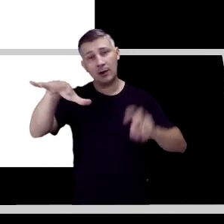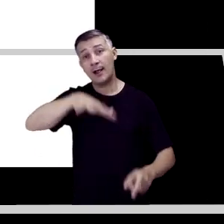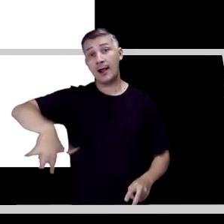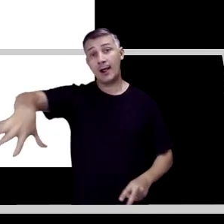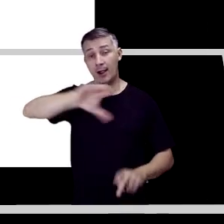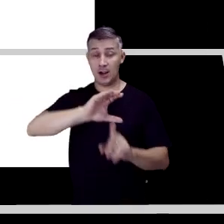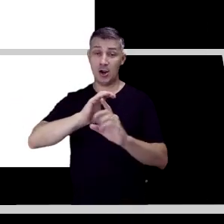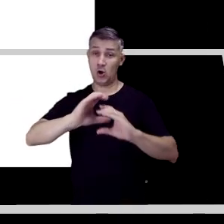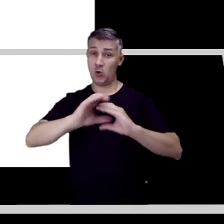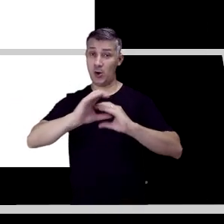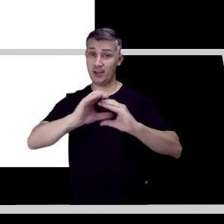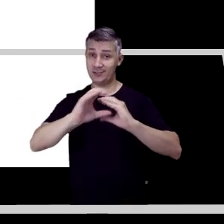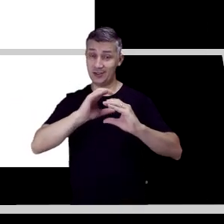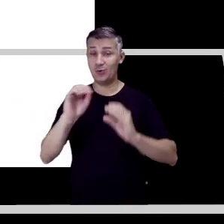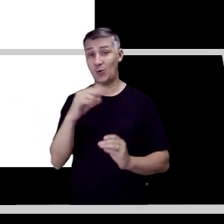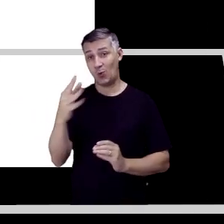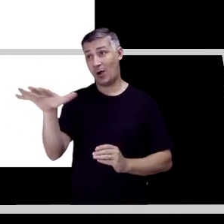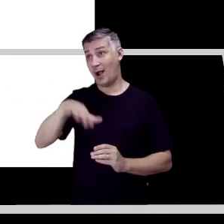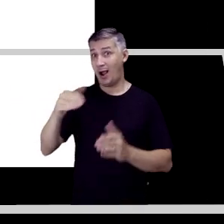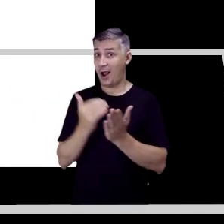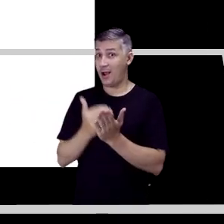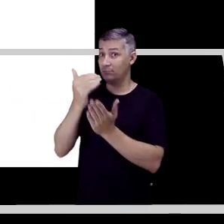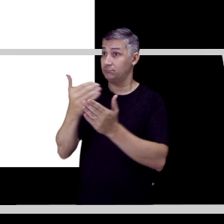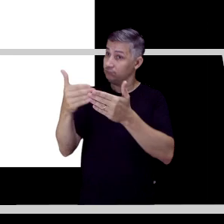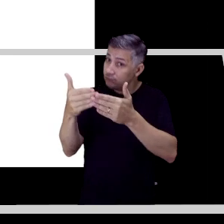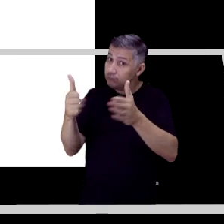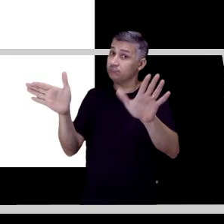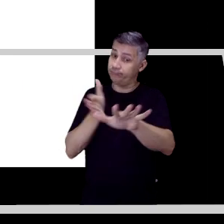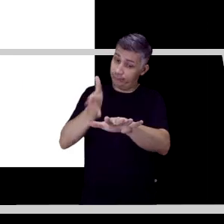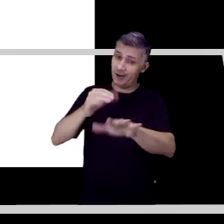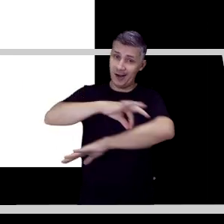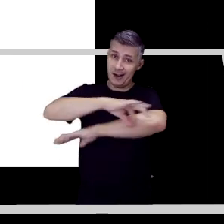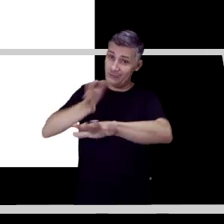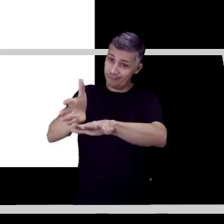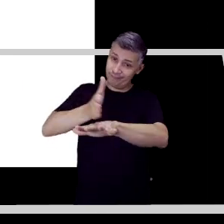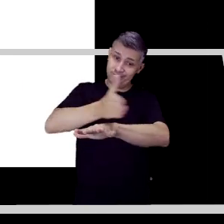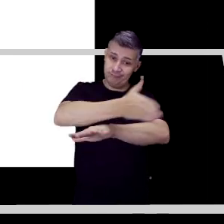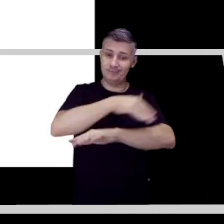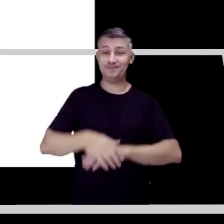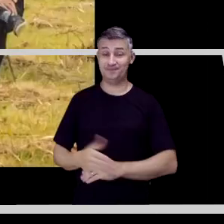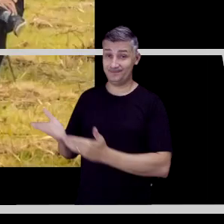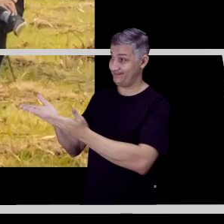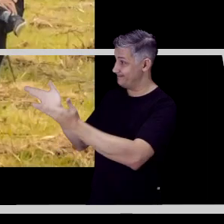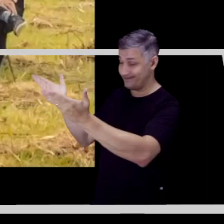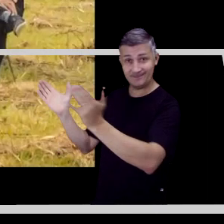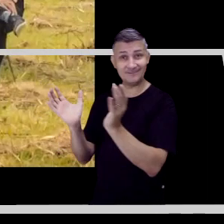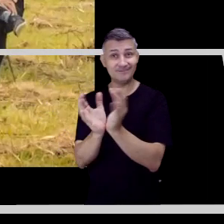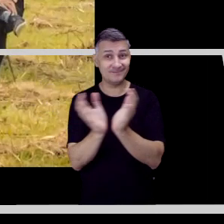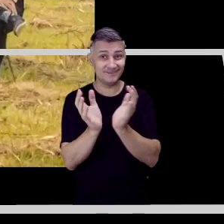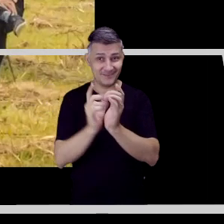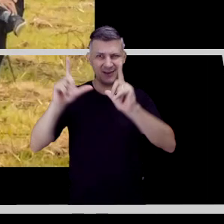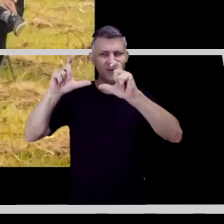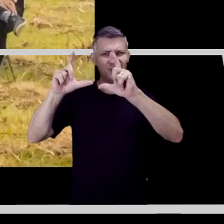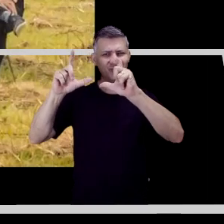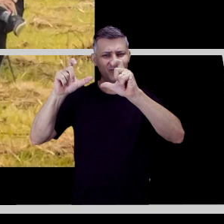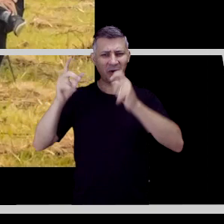assim, da comunicação ou do campo maior da arquitetura, né? Então, esse somos